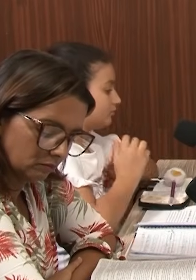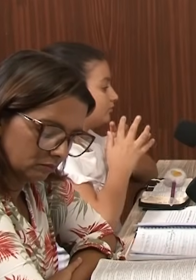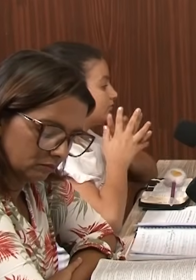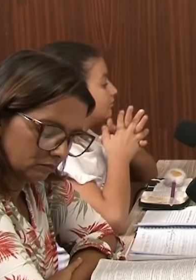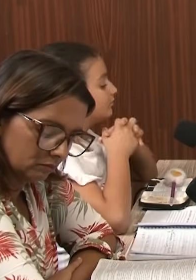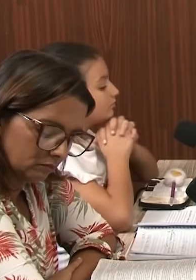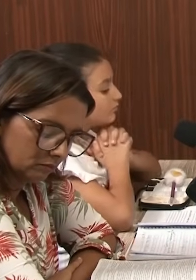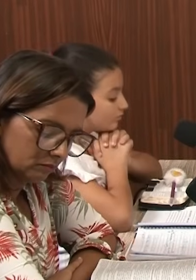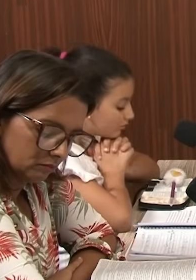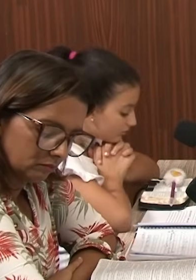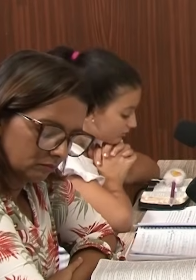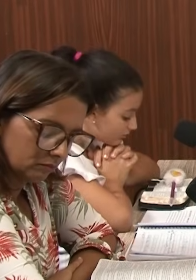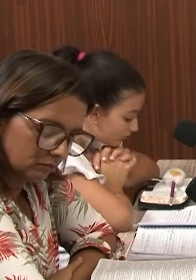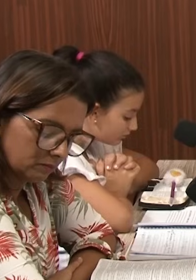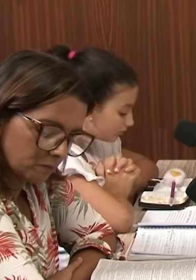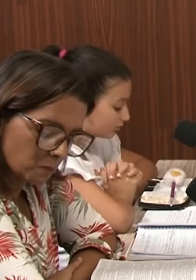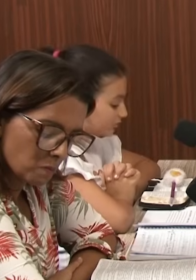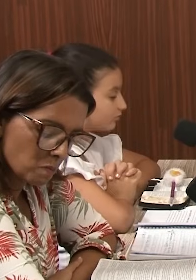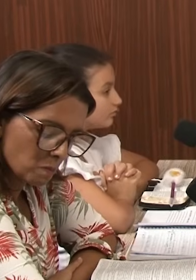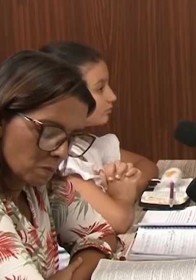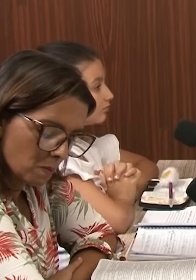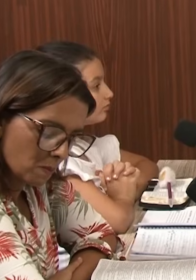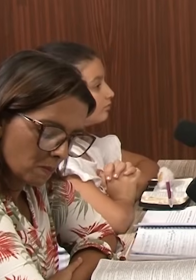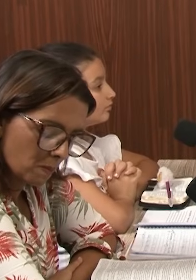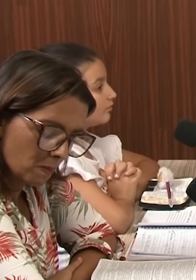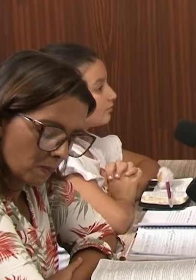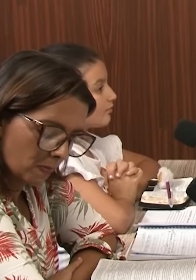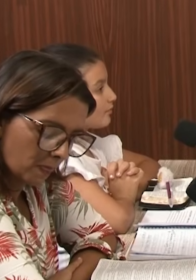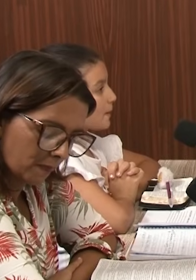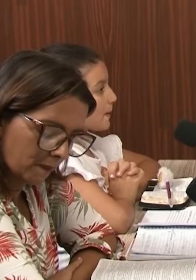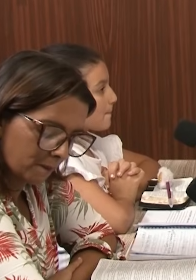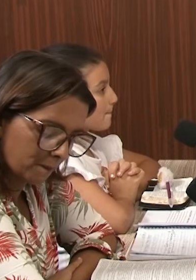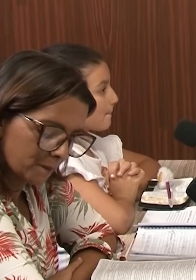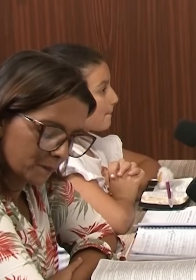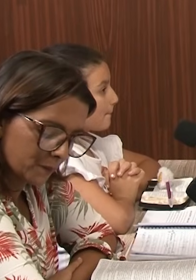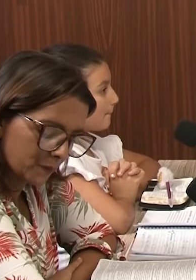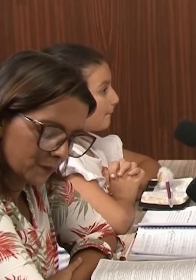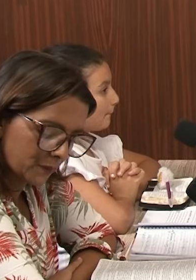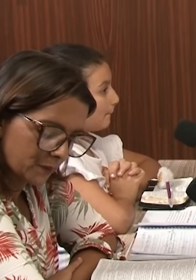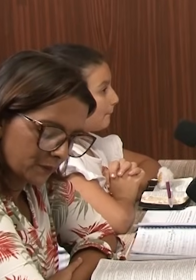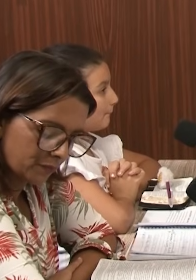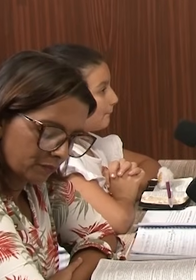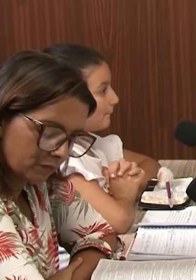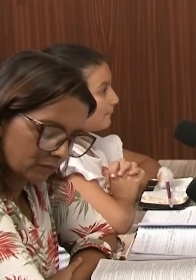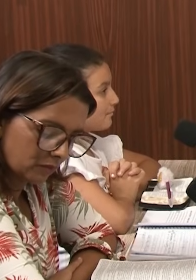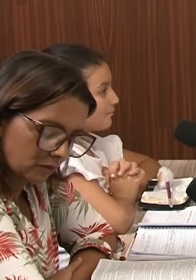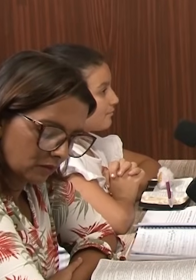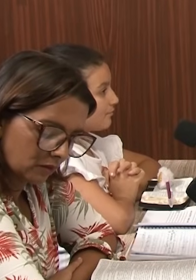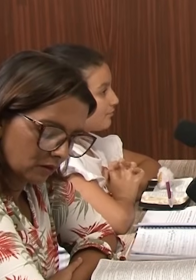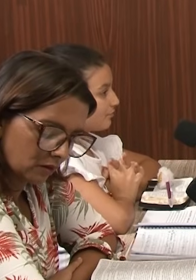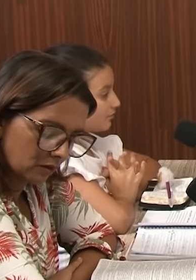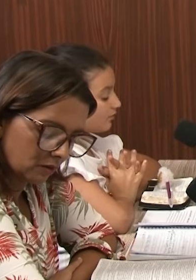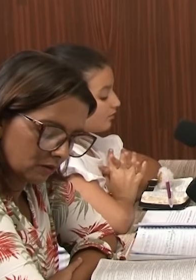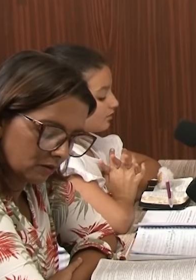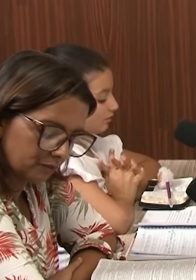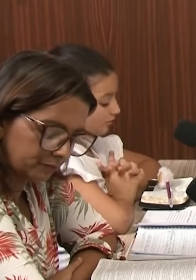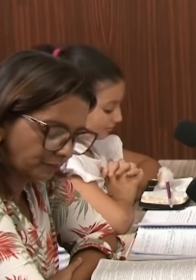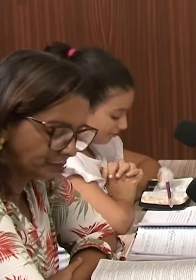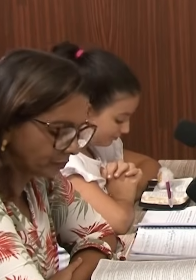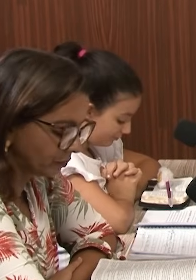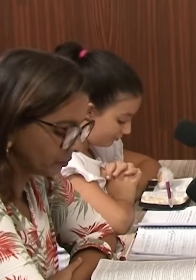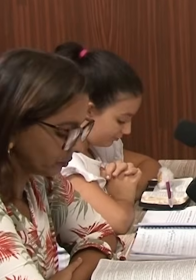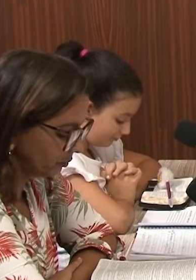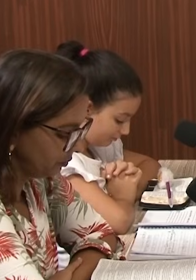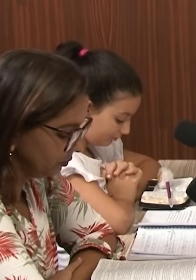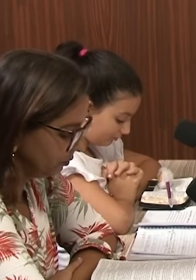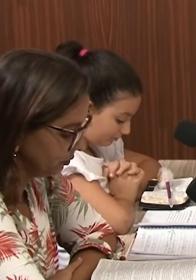de Israel, a quem tu tens afrontado. Então, quando você vai pela palavra, você vai em nome do Senhor dos Exércitos.